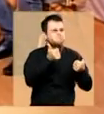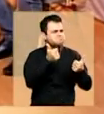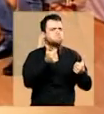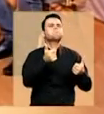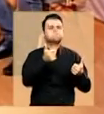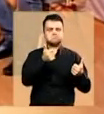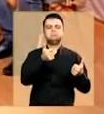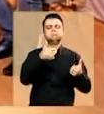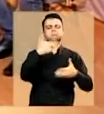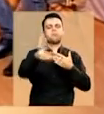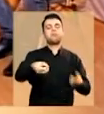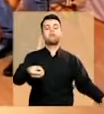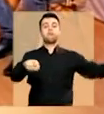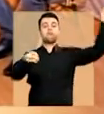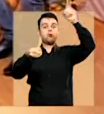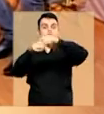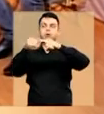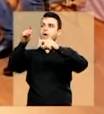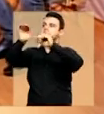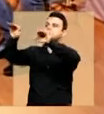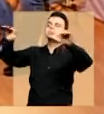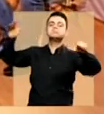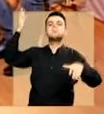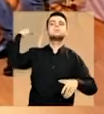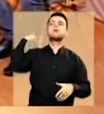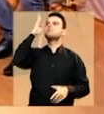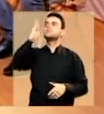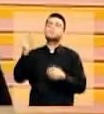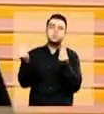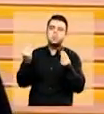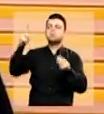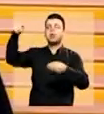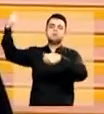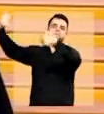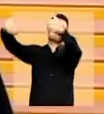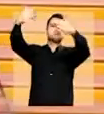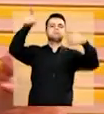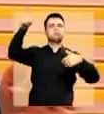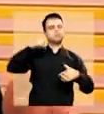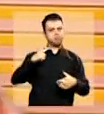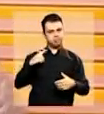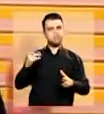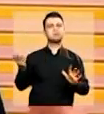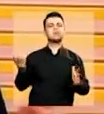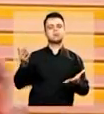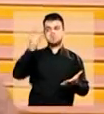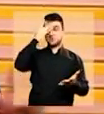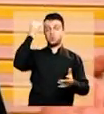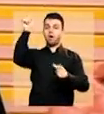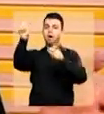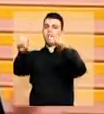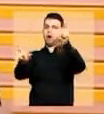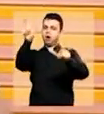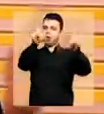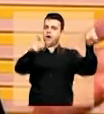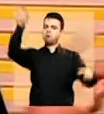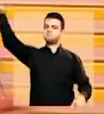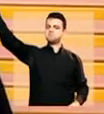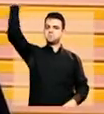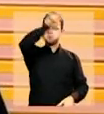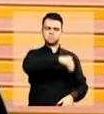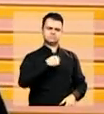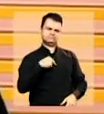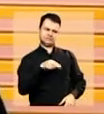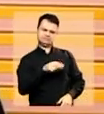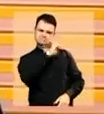Europa, nos Estados Unidos, que vão lá e falam das experiências. Então, eles vêm, às vezes, até com baixas expectativas, nem sempre,